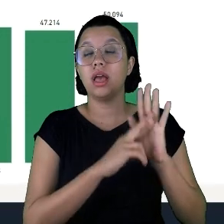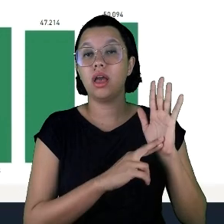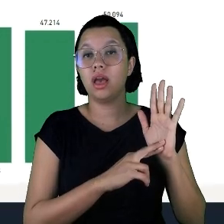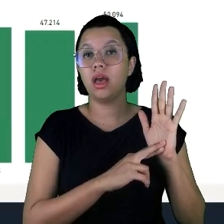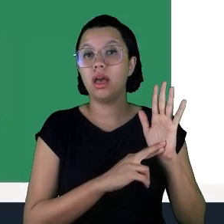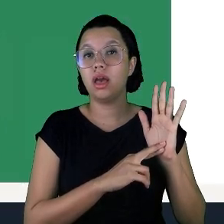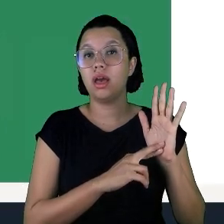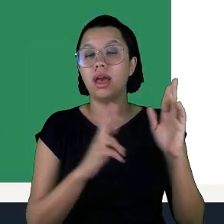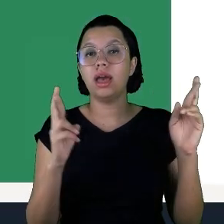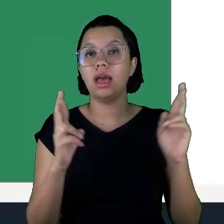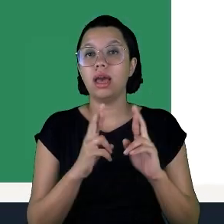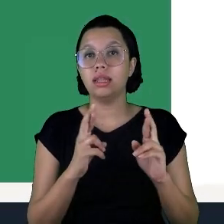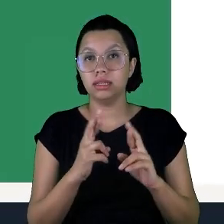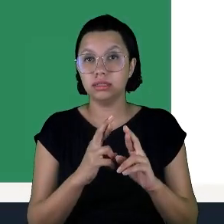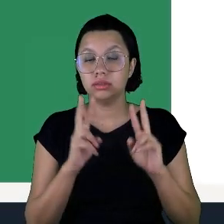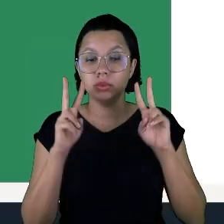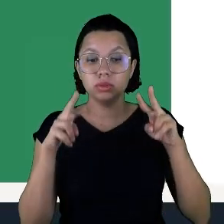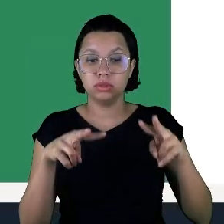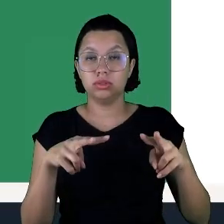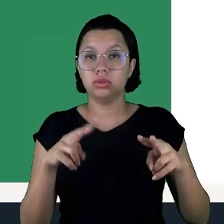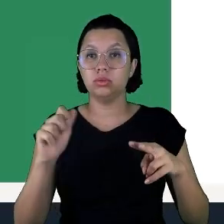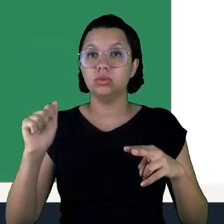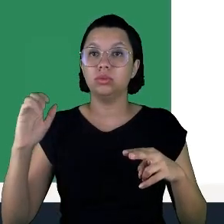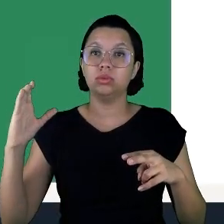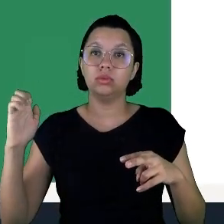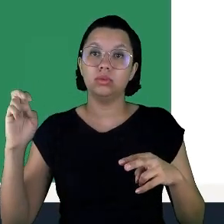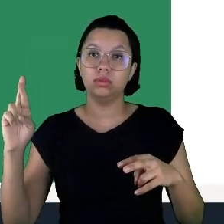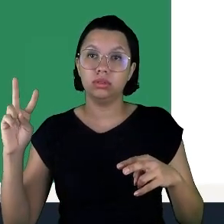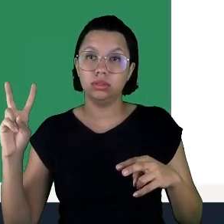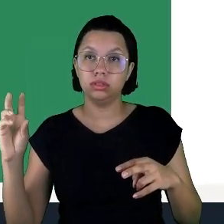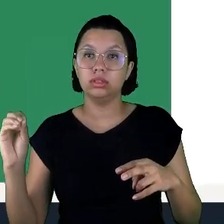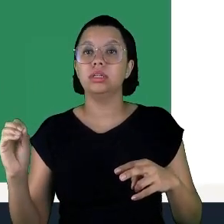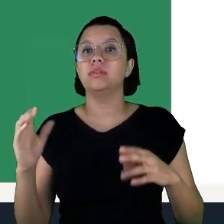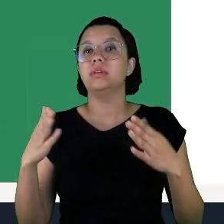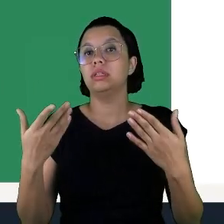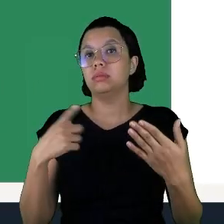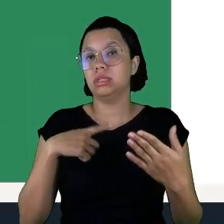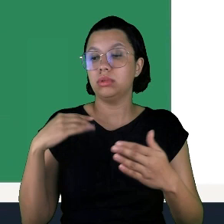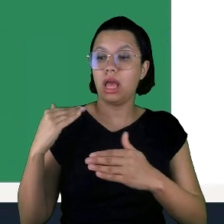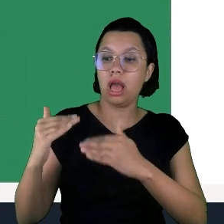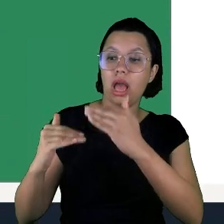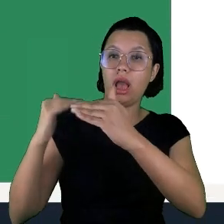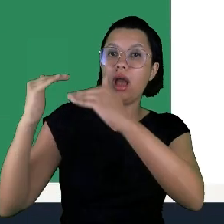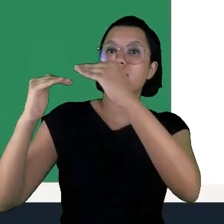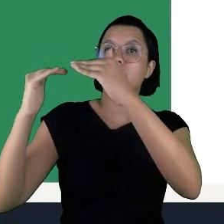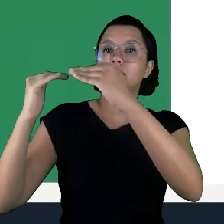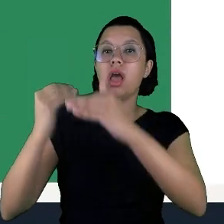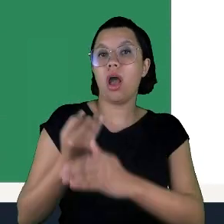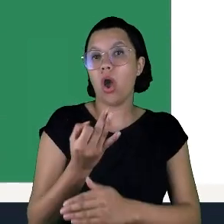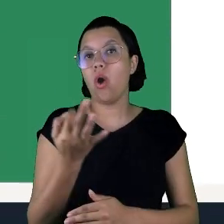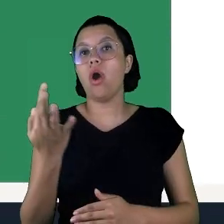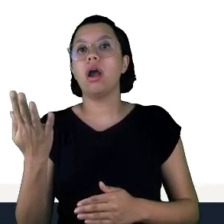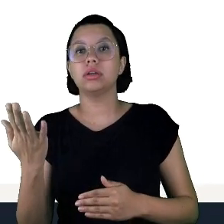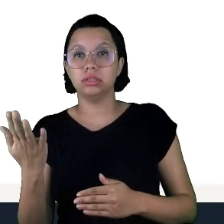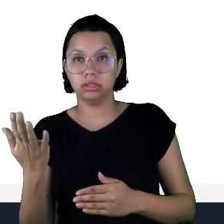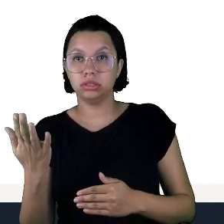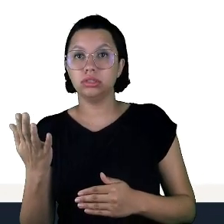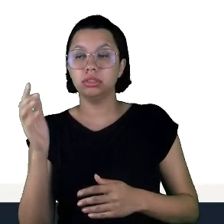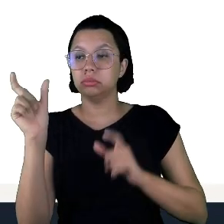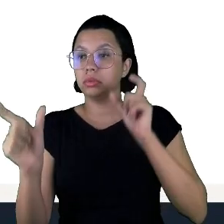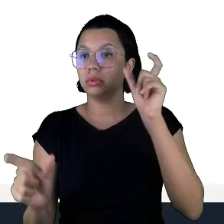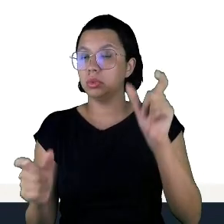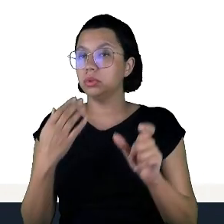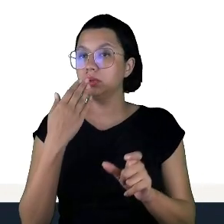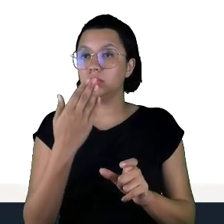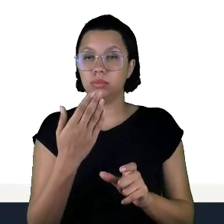relação às visualizações do acervo, são as mesmas que nós já tínhamos apresentado. Então, nós temos a evolução, o